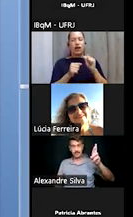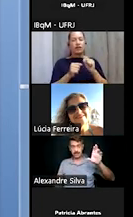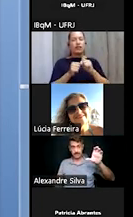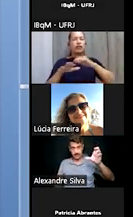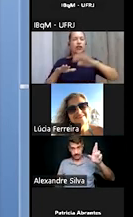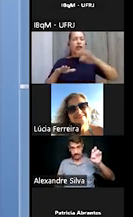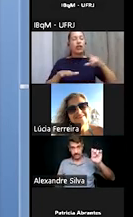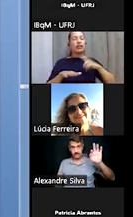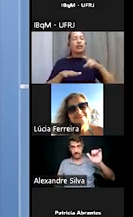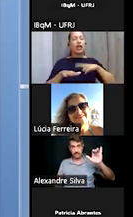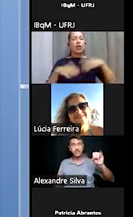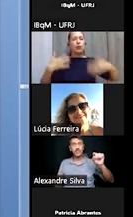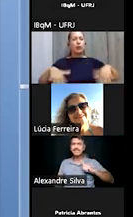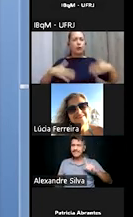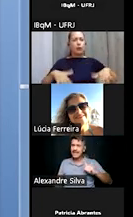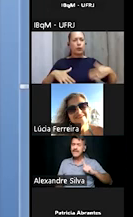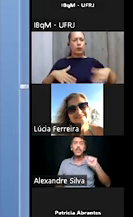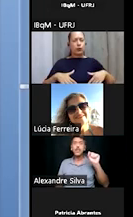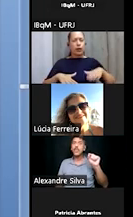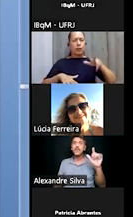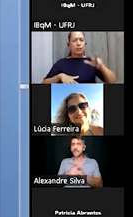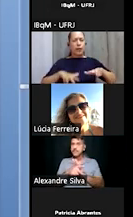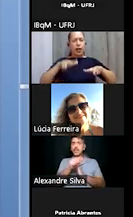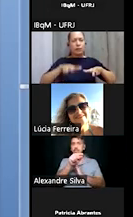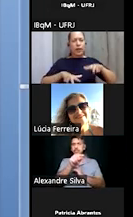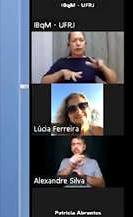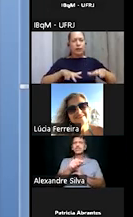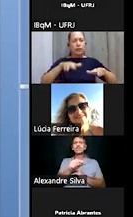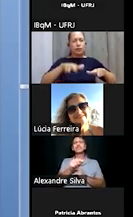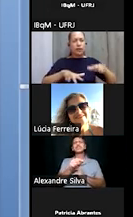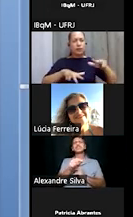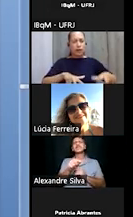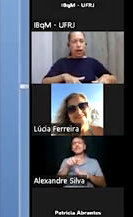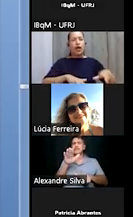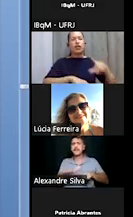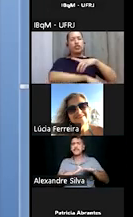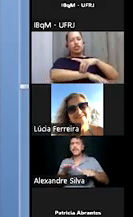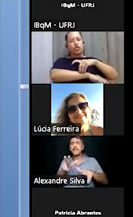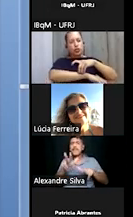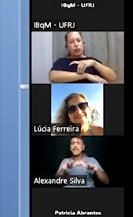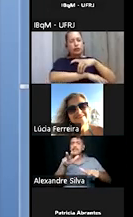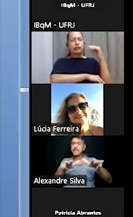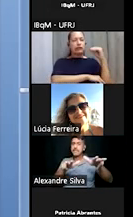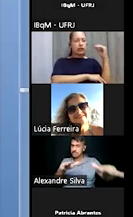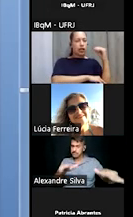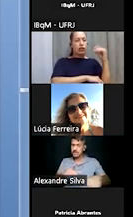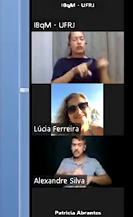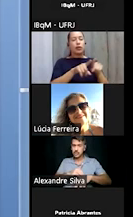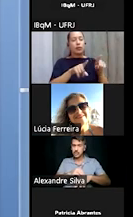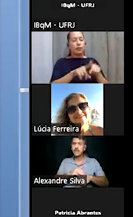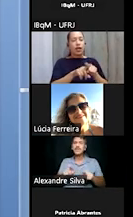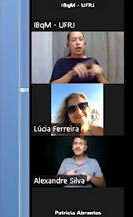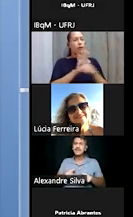uma enorme quantidade de pegadas de dinossauros e de pegadas de mamíferos primitivos. E é graças